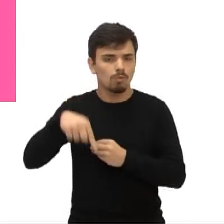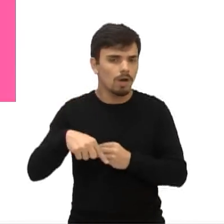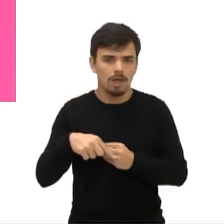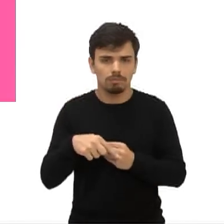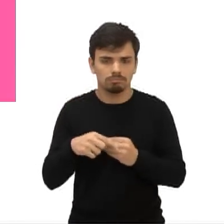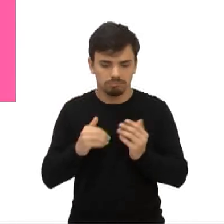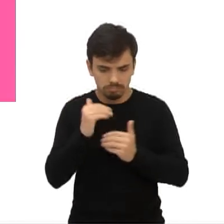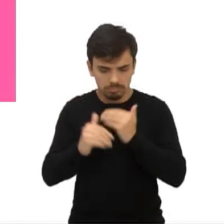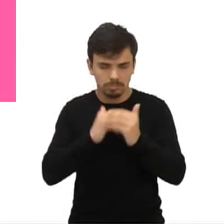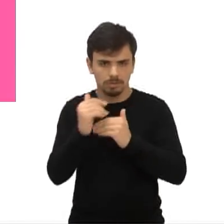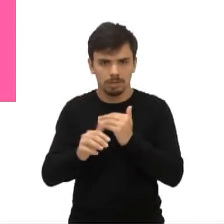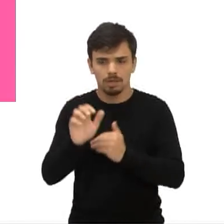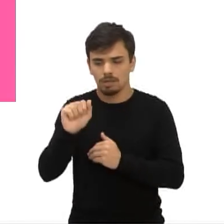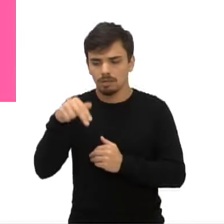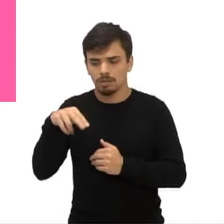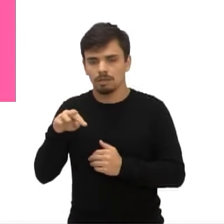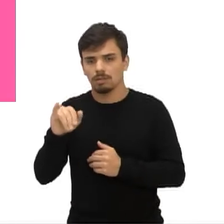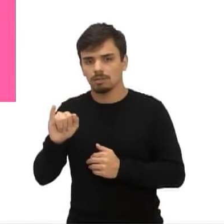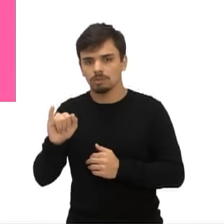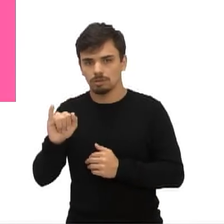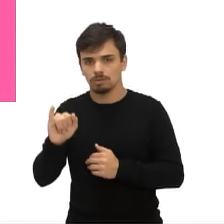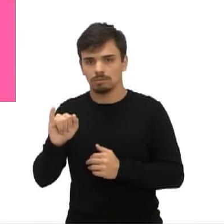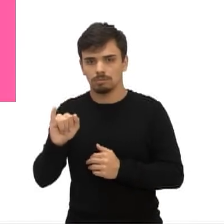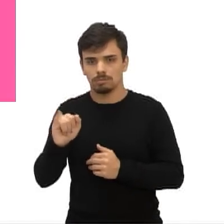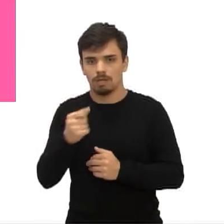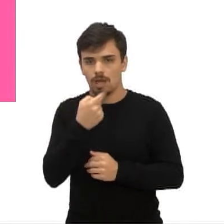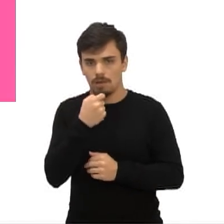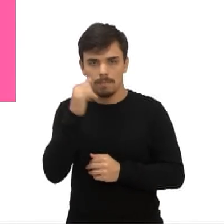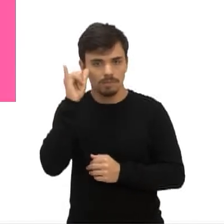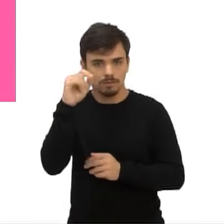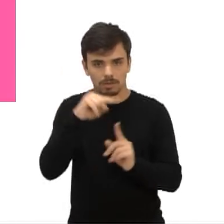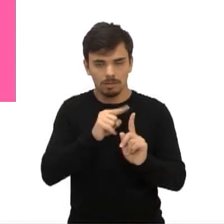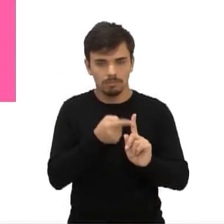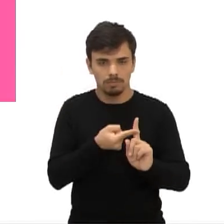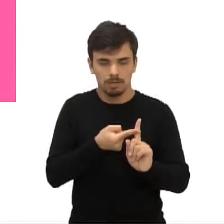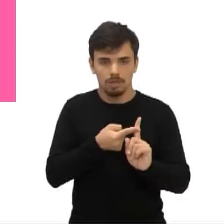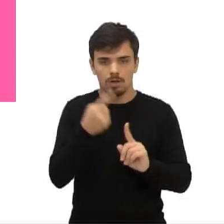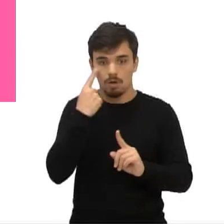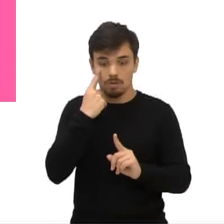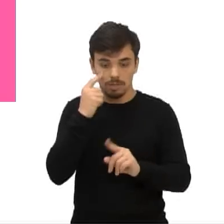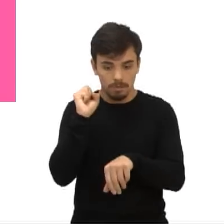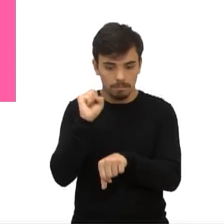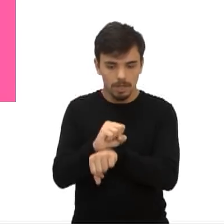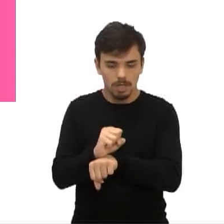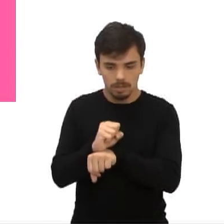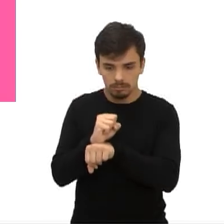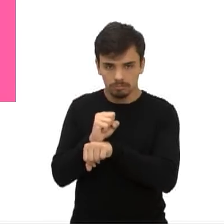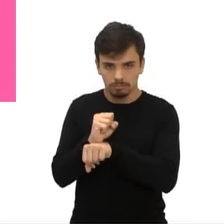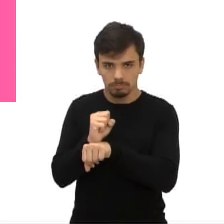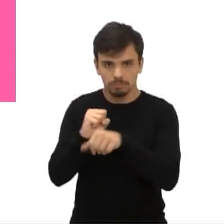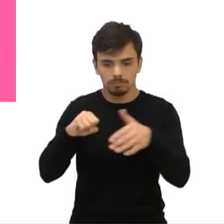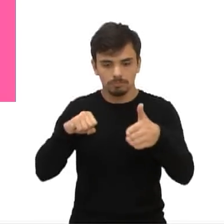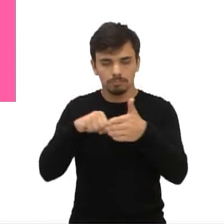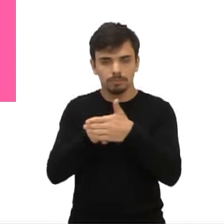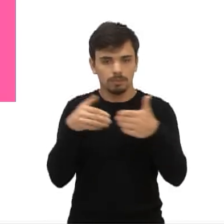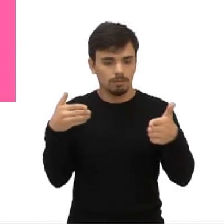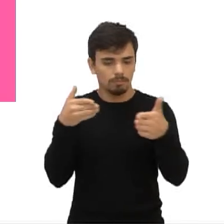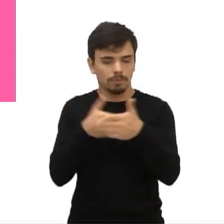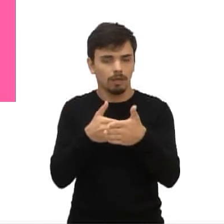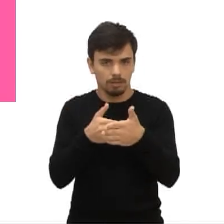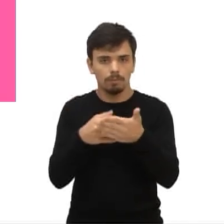métodos anticoncepcionais? Então, eles vão impedir a fecundação, que é o encontro, né, do óvulo com